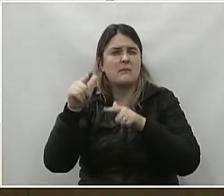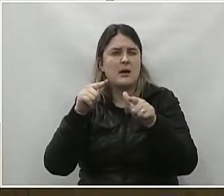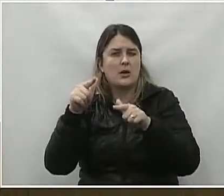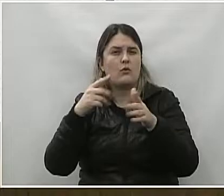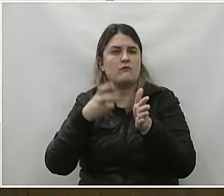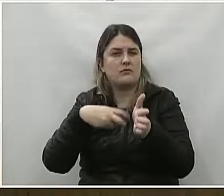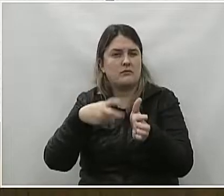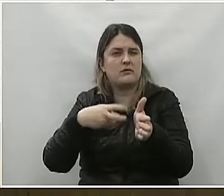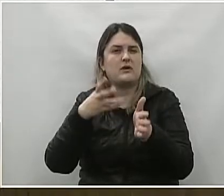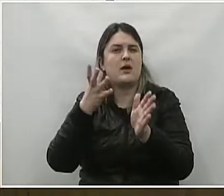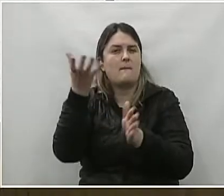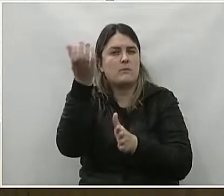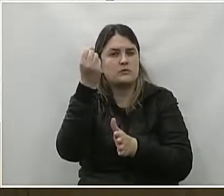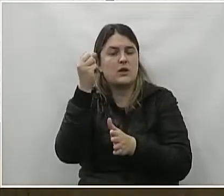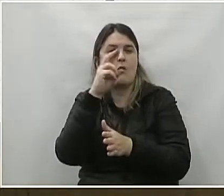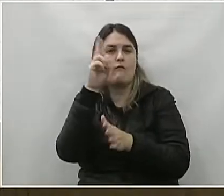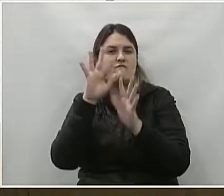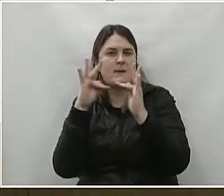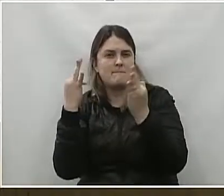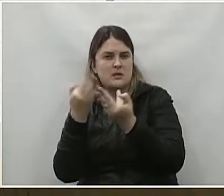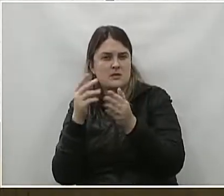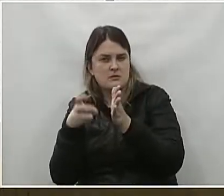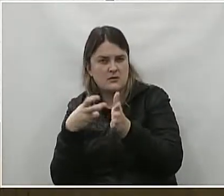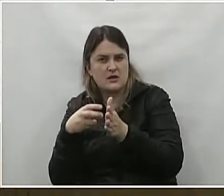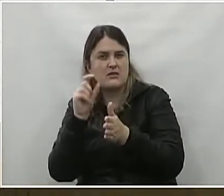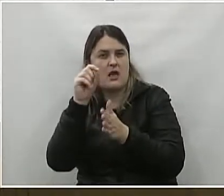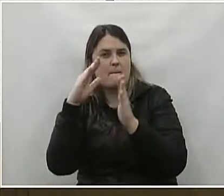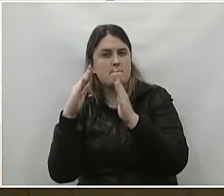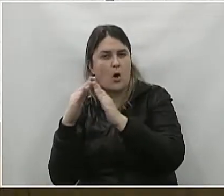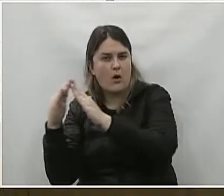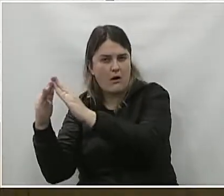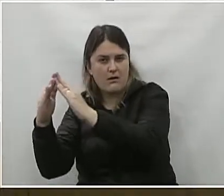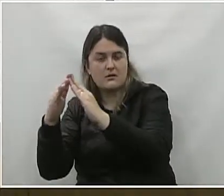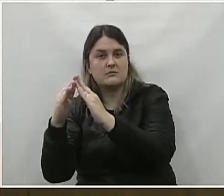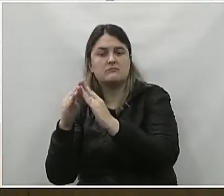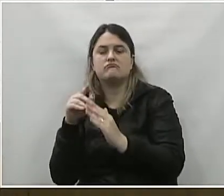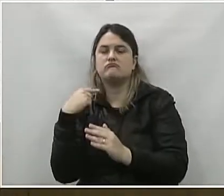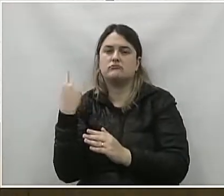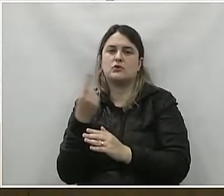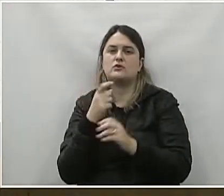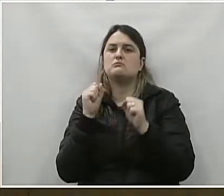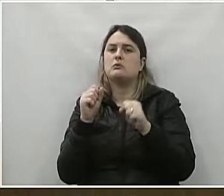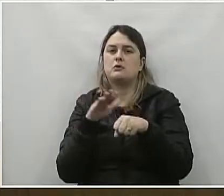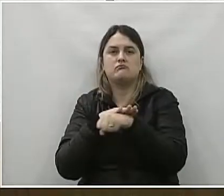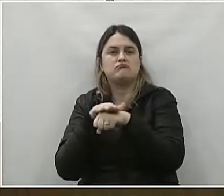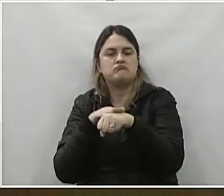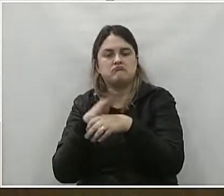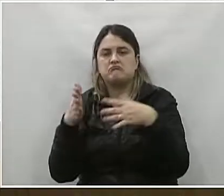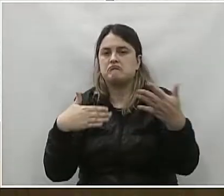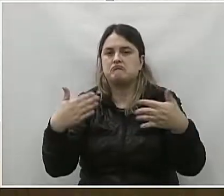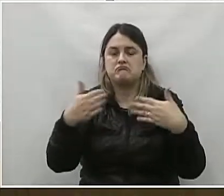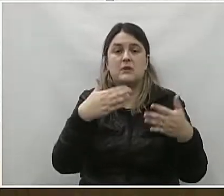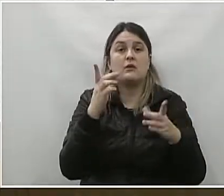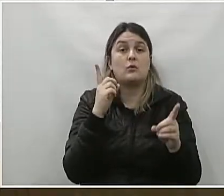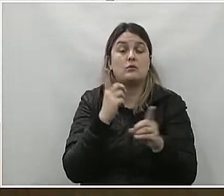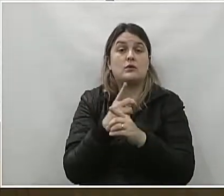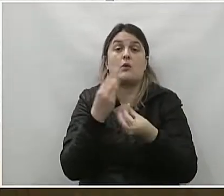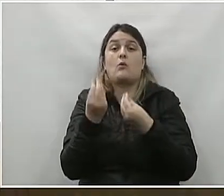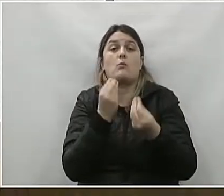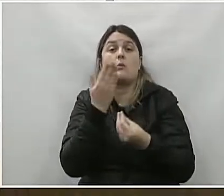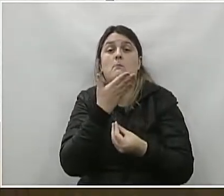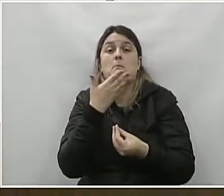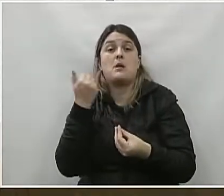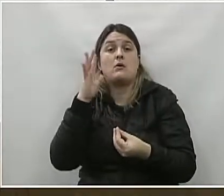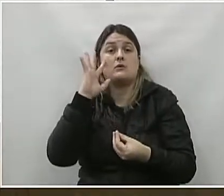que é familiar, que moram nas casas ali também, que a gente está à disposição para dialogar, para conversar e para achar aí uma melhor